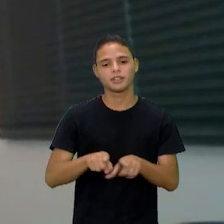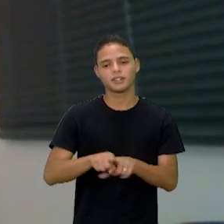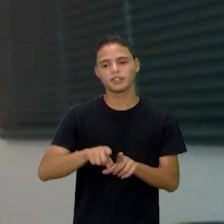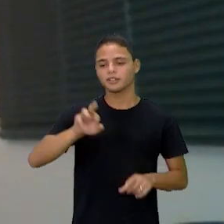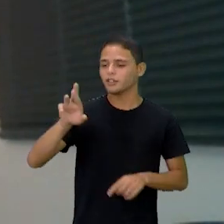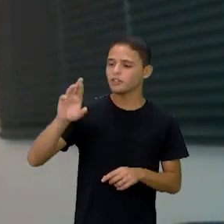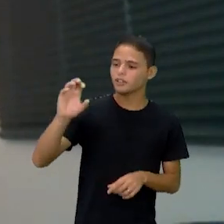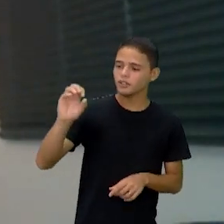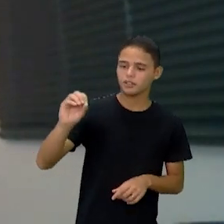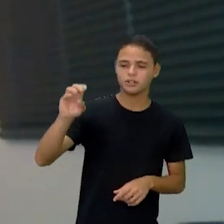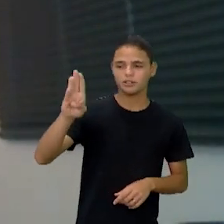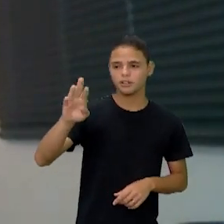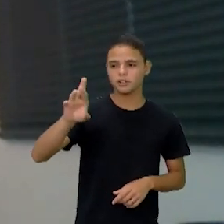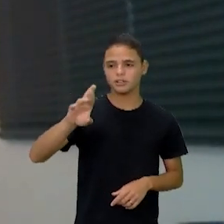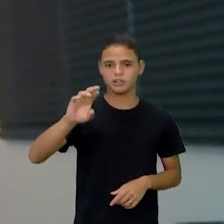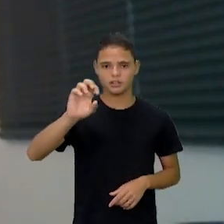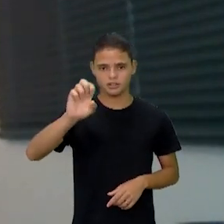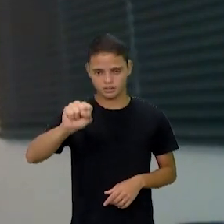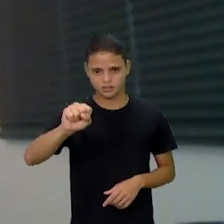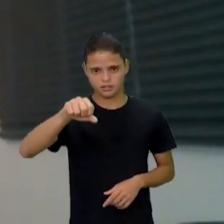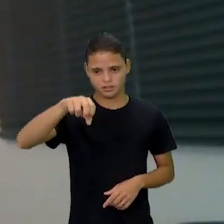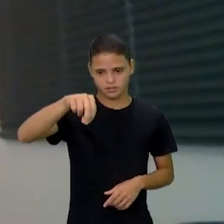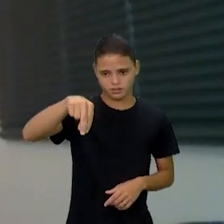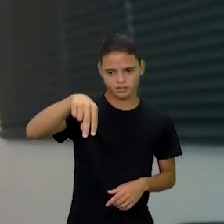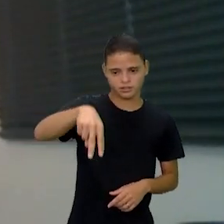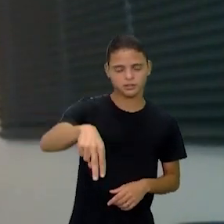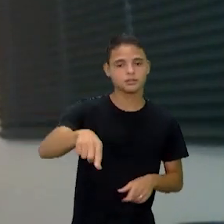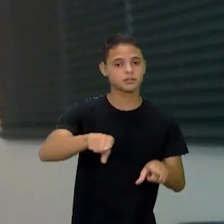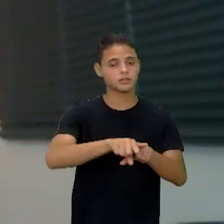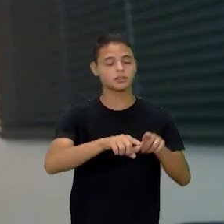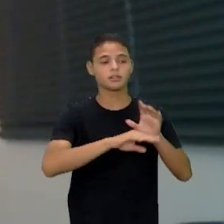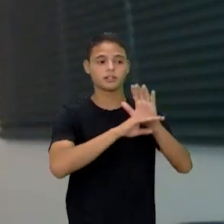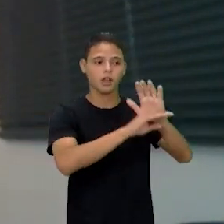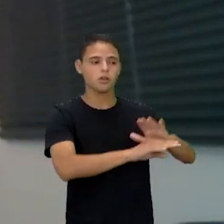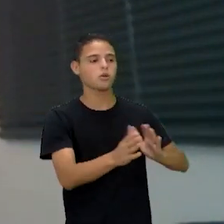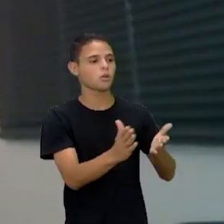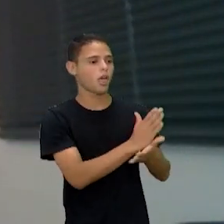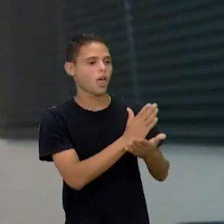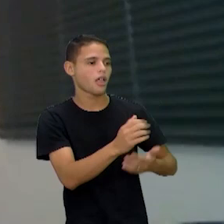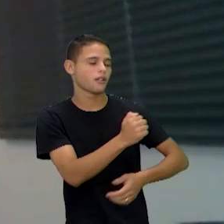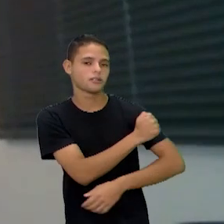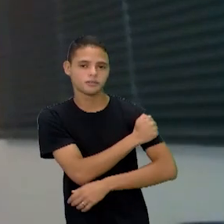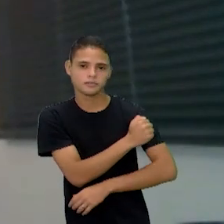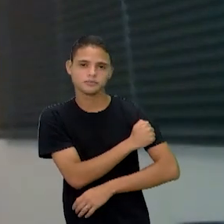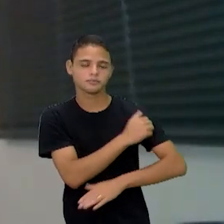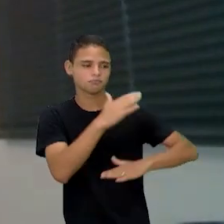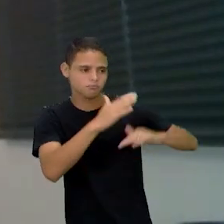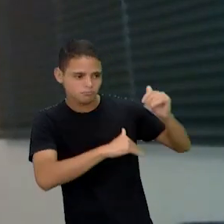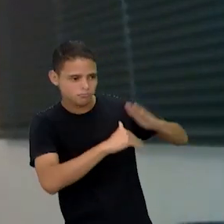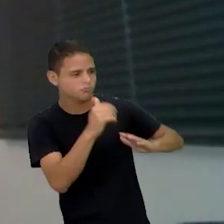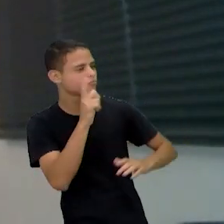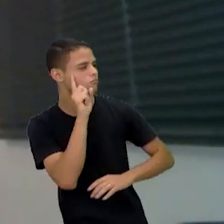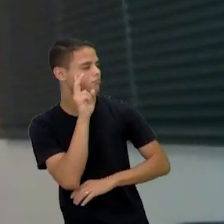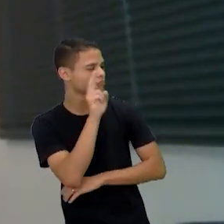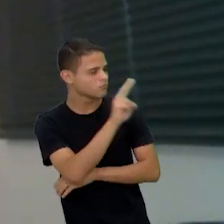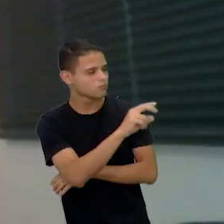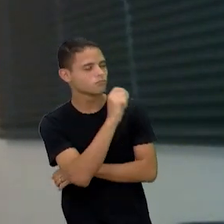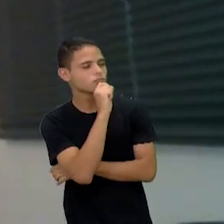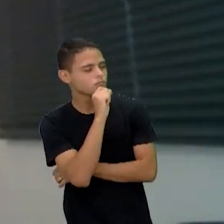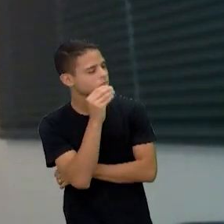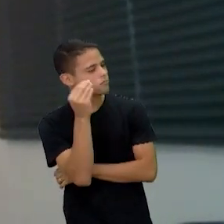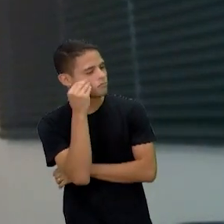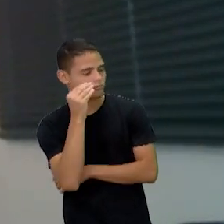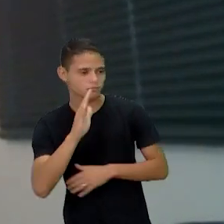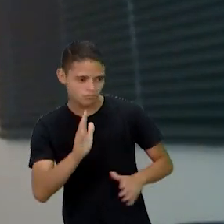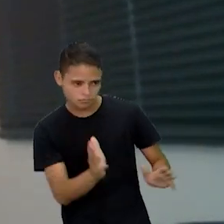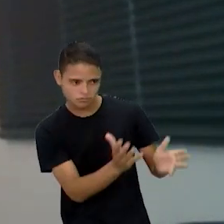faz a diferença na vida dos jovens que são alunos dele. Então, ele percebe talentos, ele tenta auxiliar, incentivar esses jovens para